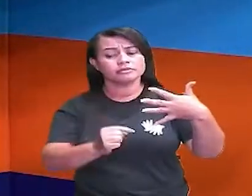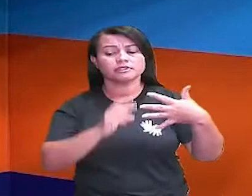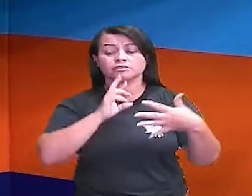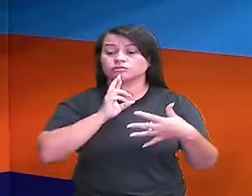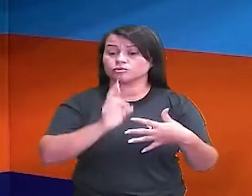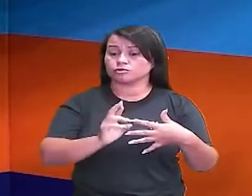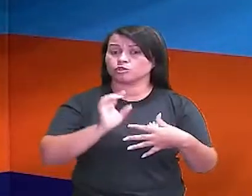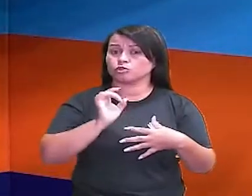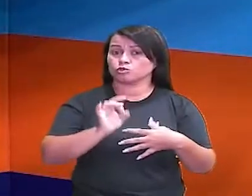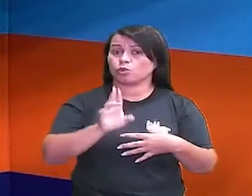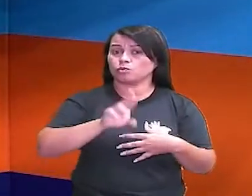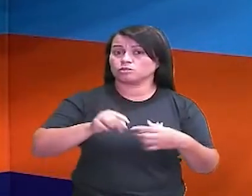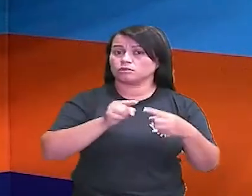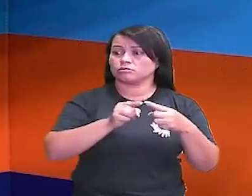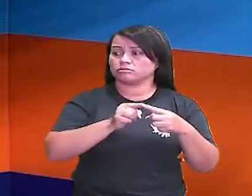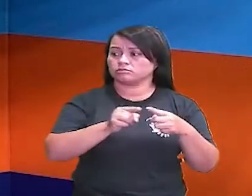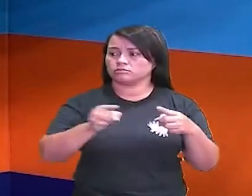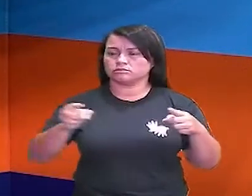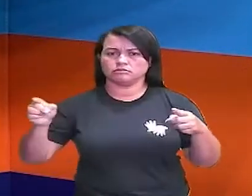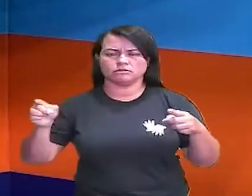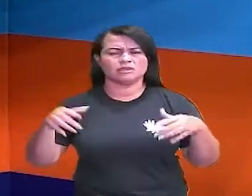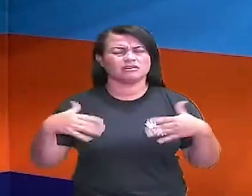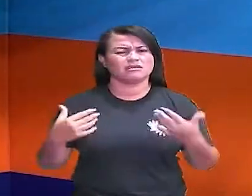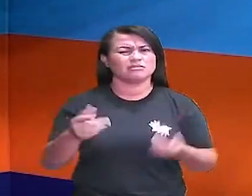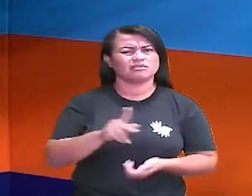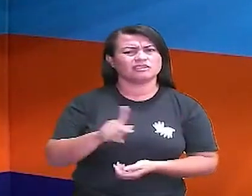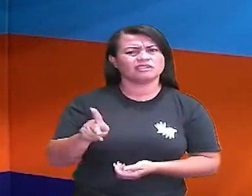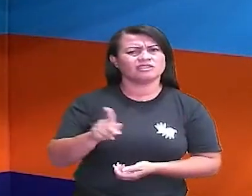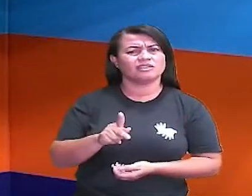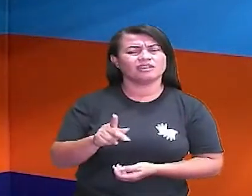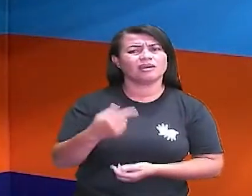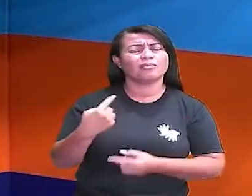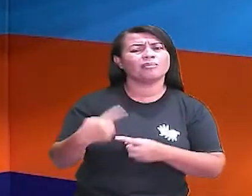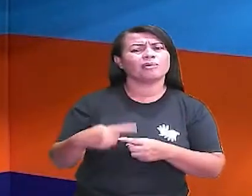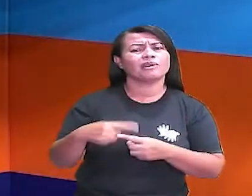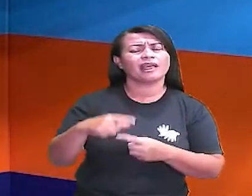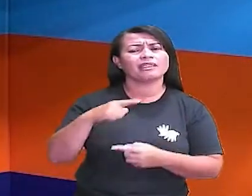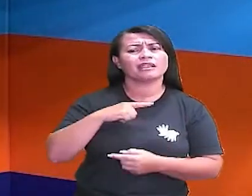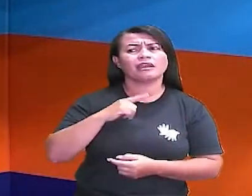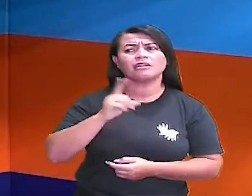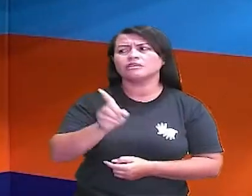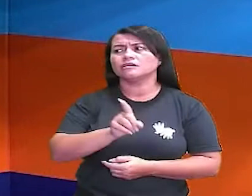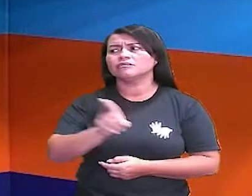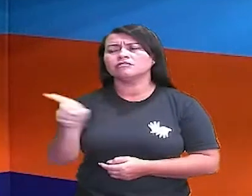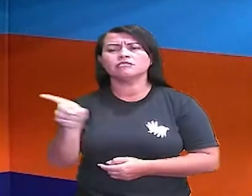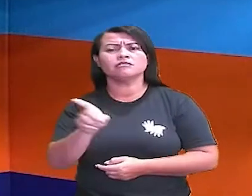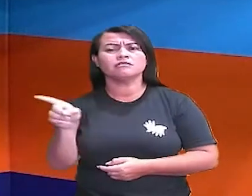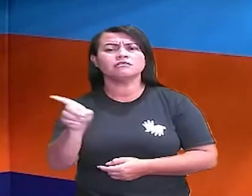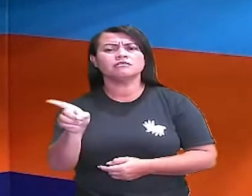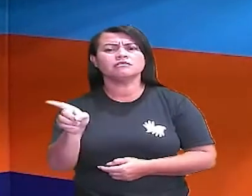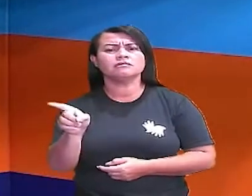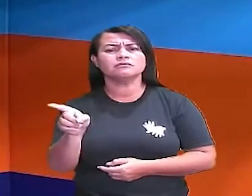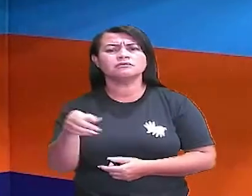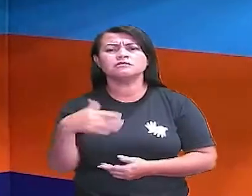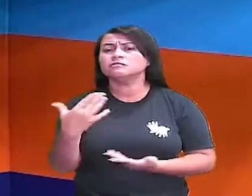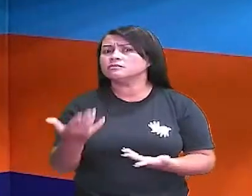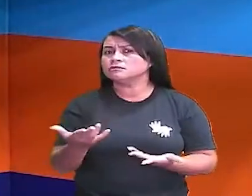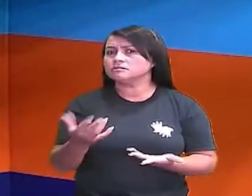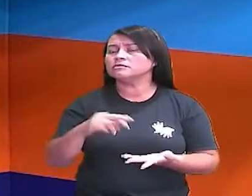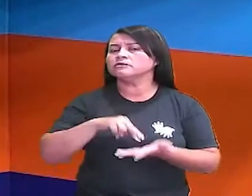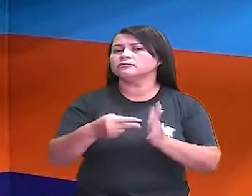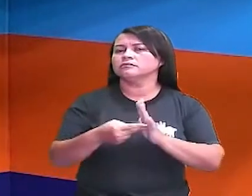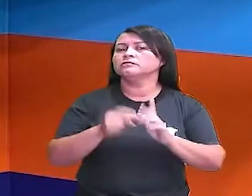apenas nossa reta numérica. Professora, por que tem aqui essa setinha que segue?